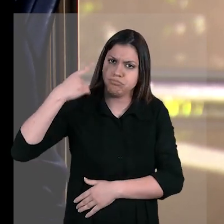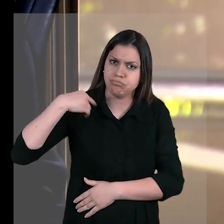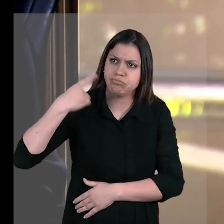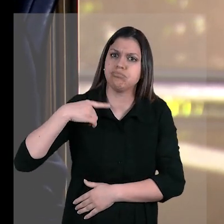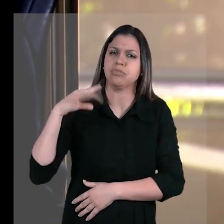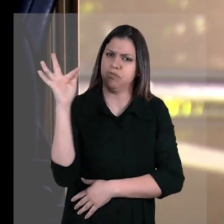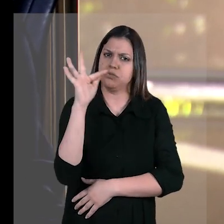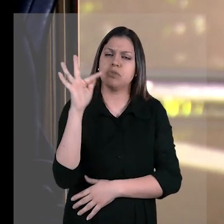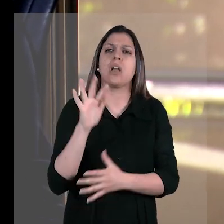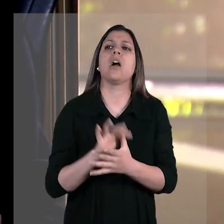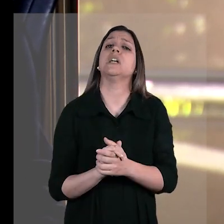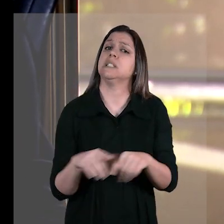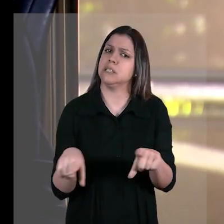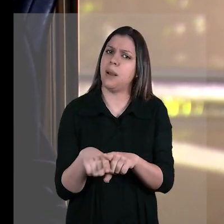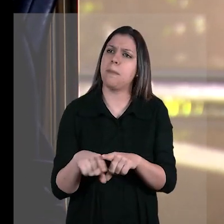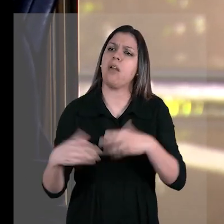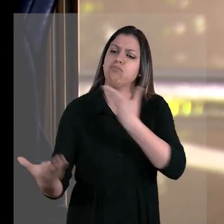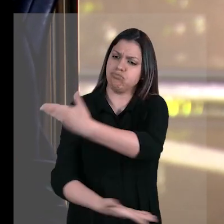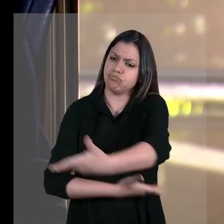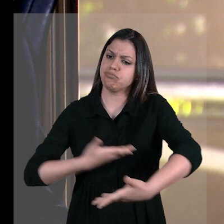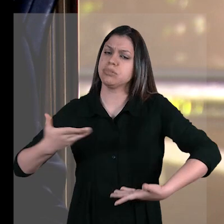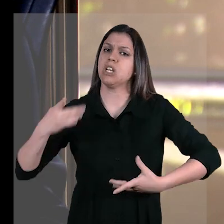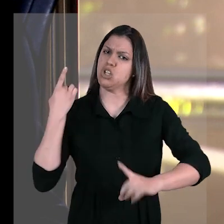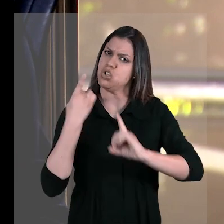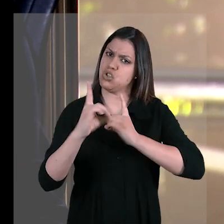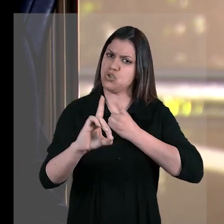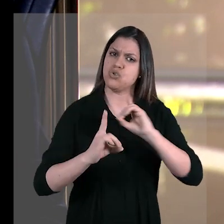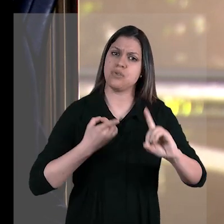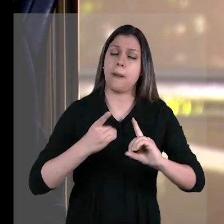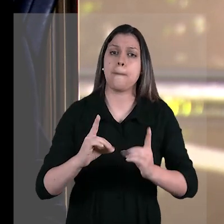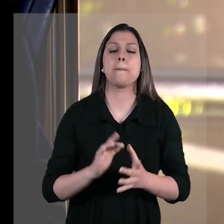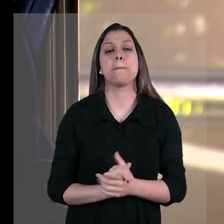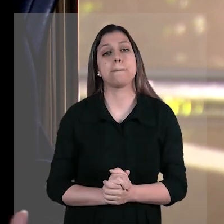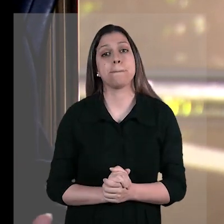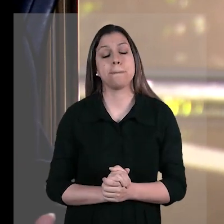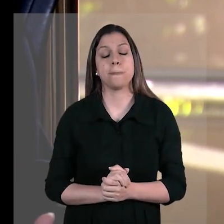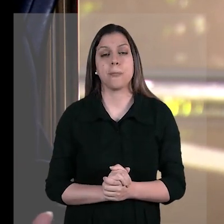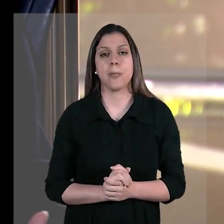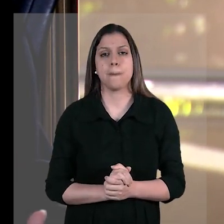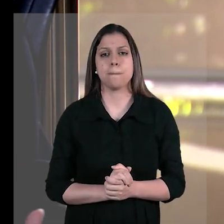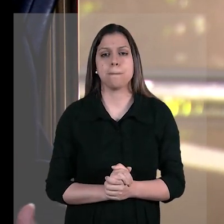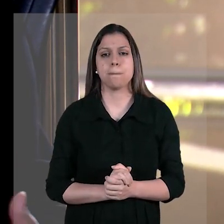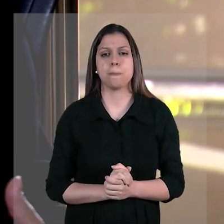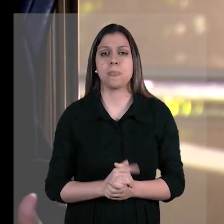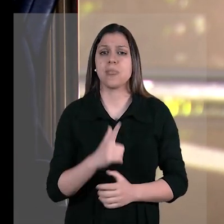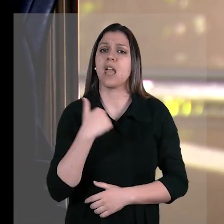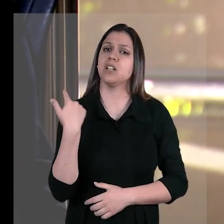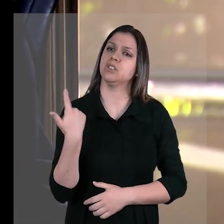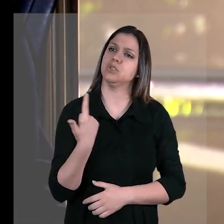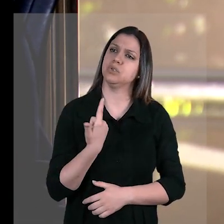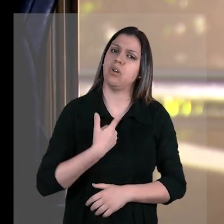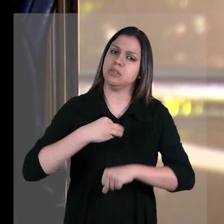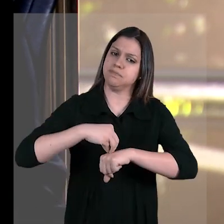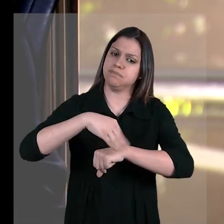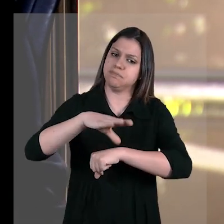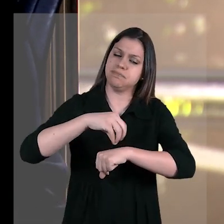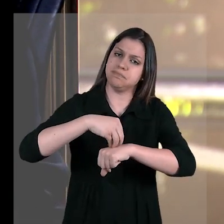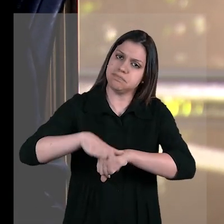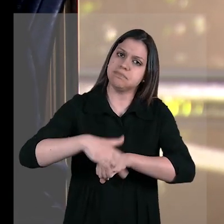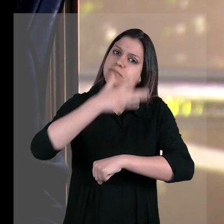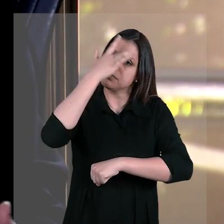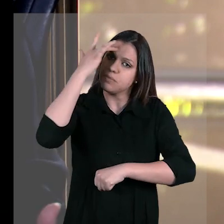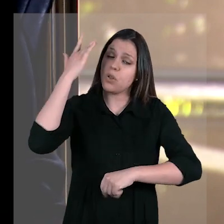estar dialogando conosco lá. A princípio, nós vamos dar suporte para